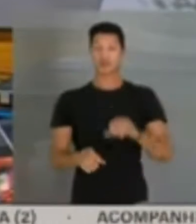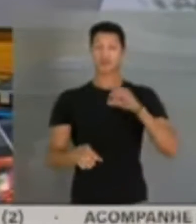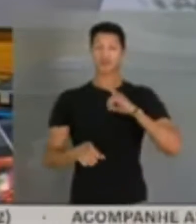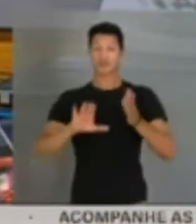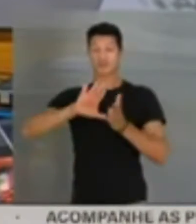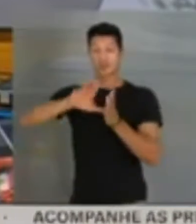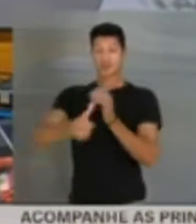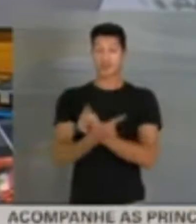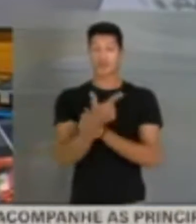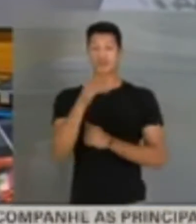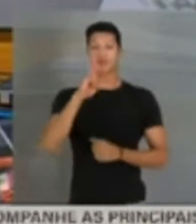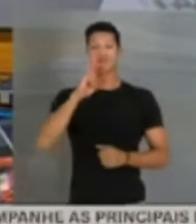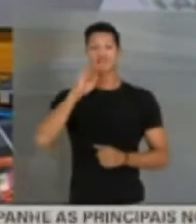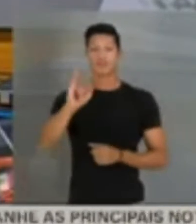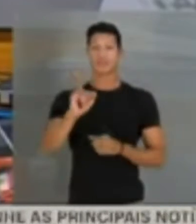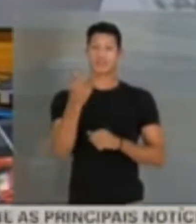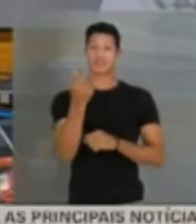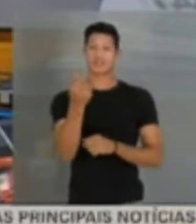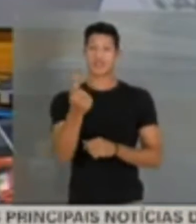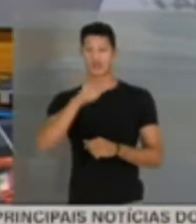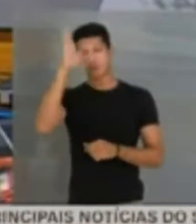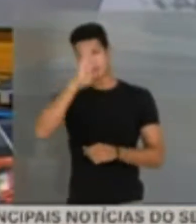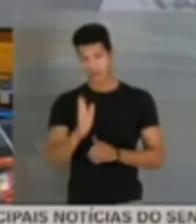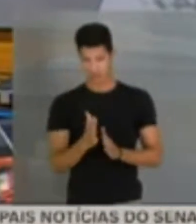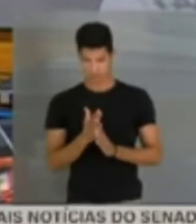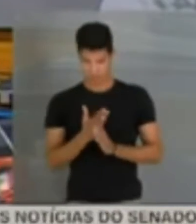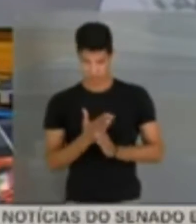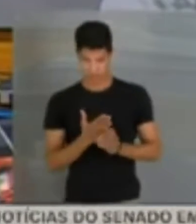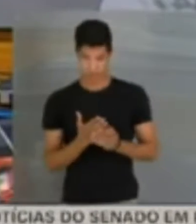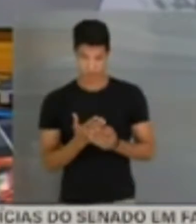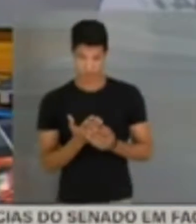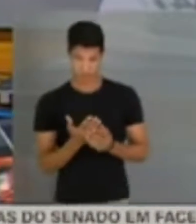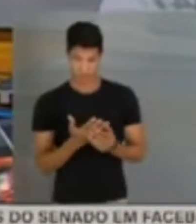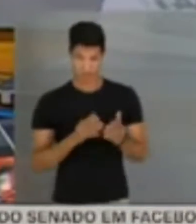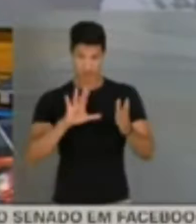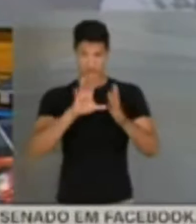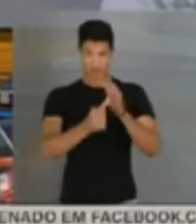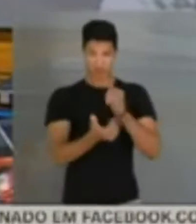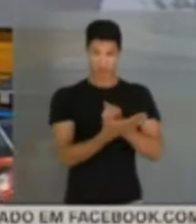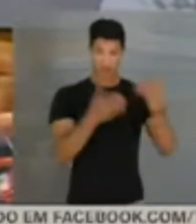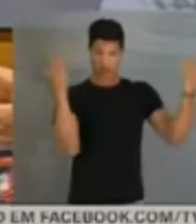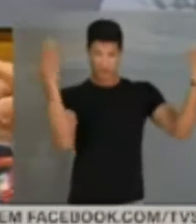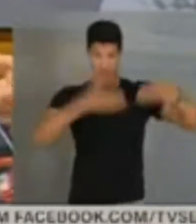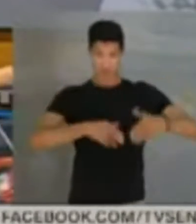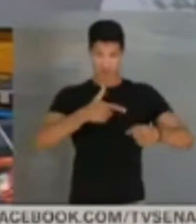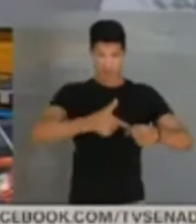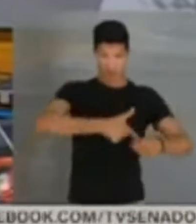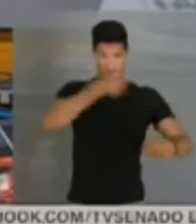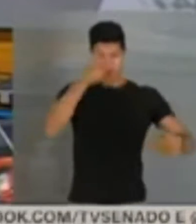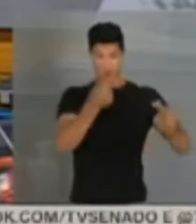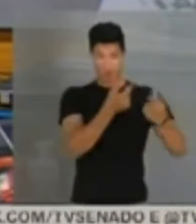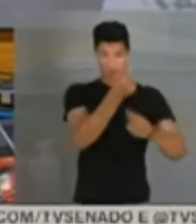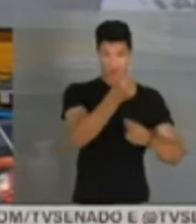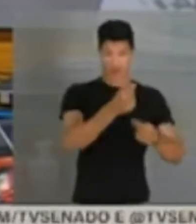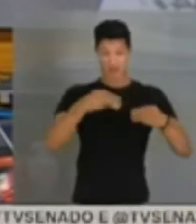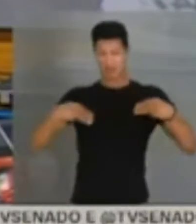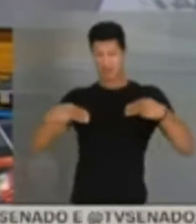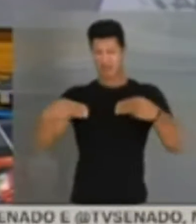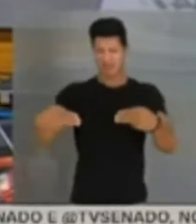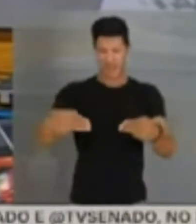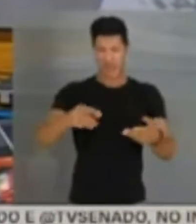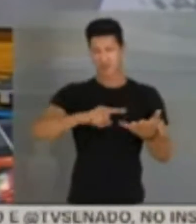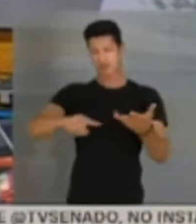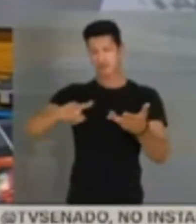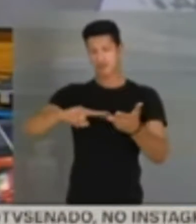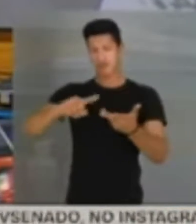que desviou bilhões e bilhões do Brasil. Corrupção direta da Petrobras, estatais e